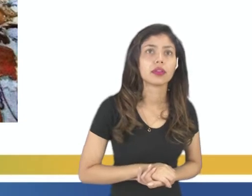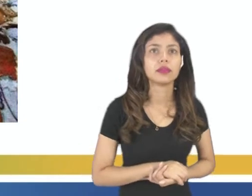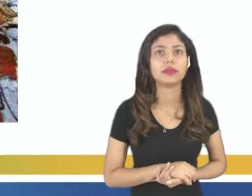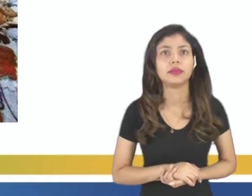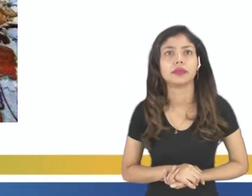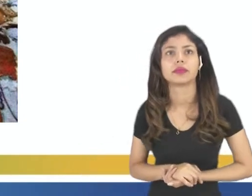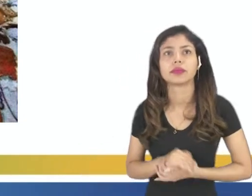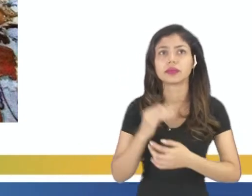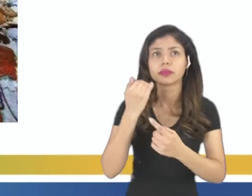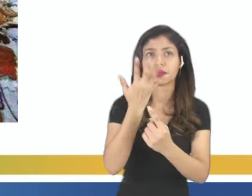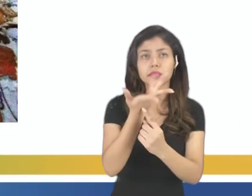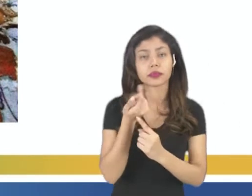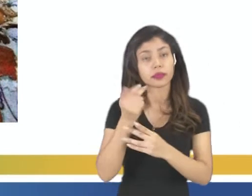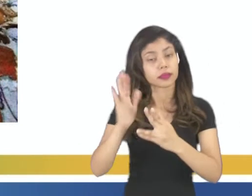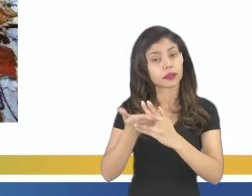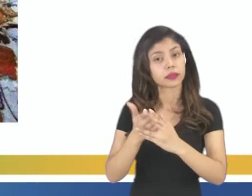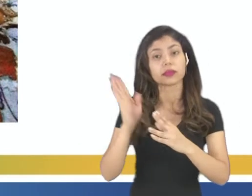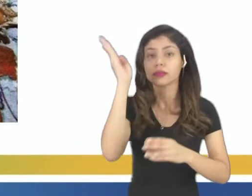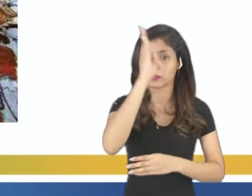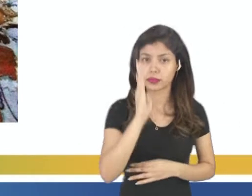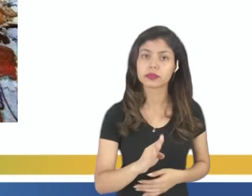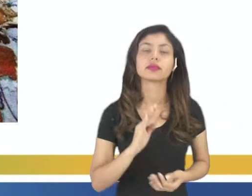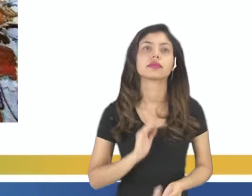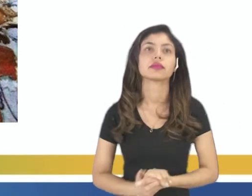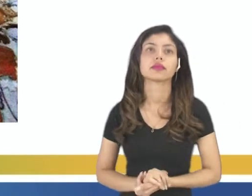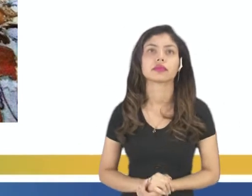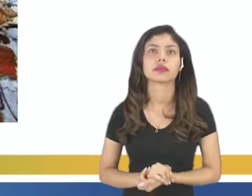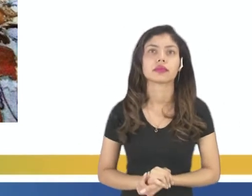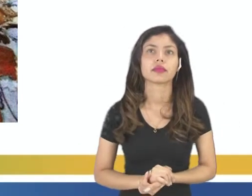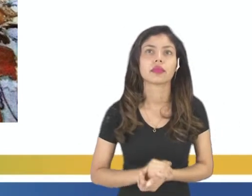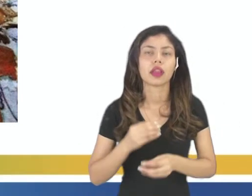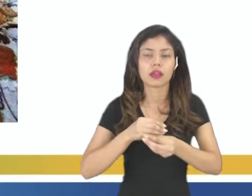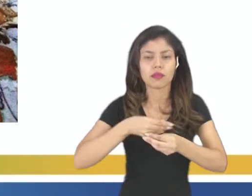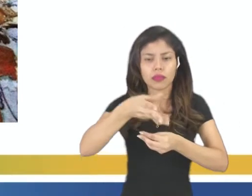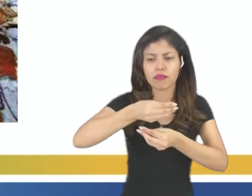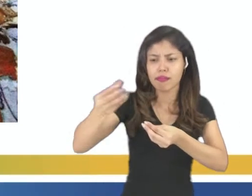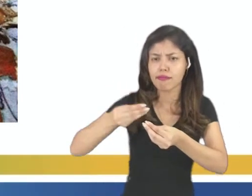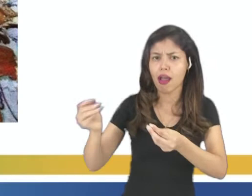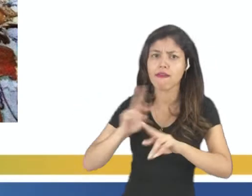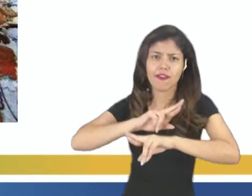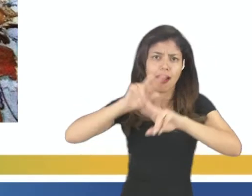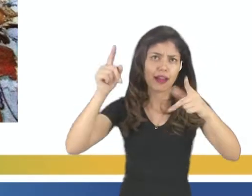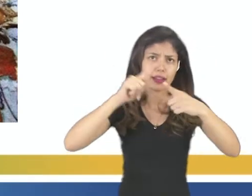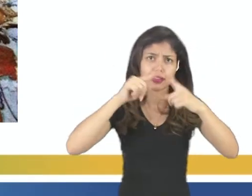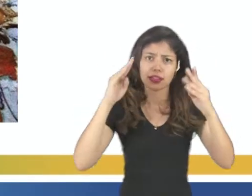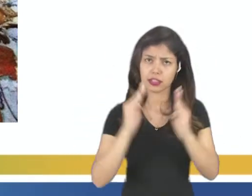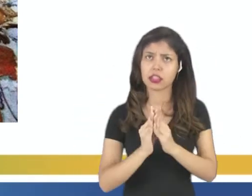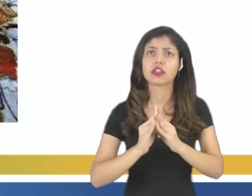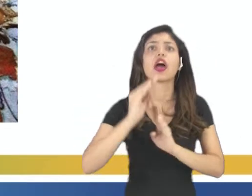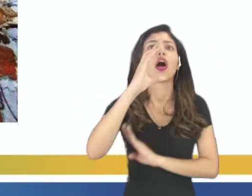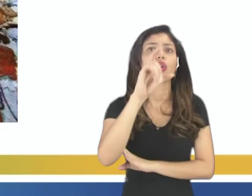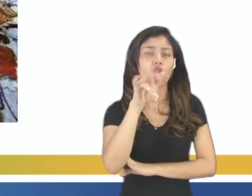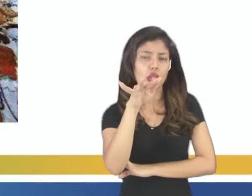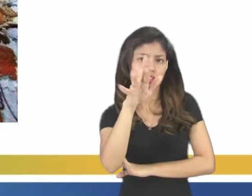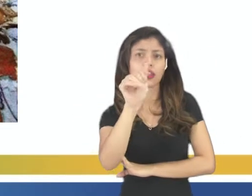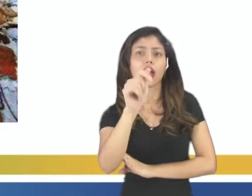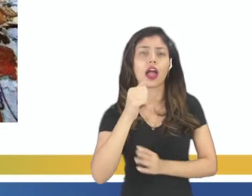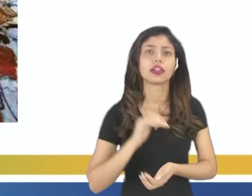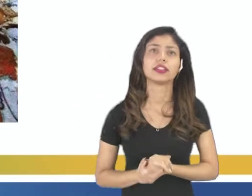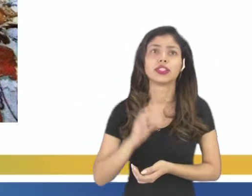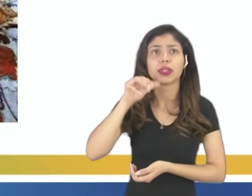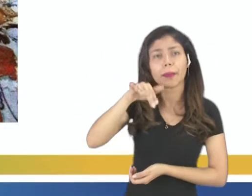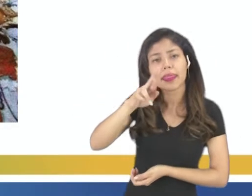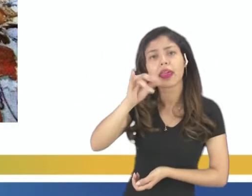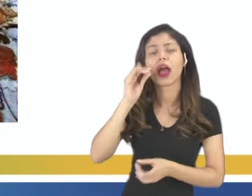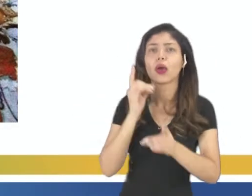Então, a arte barroca no Brasil, ela também está espalhada em diversas igrejas coloniais